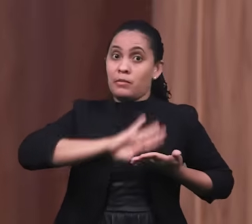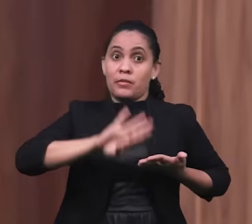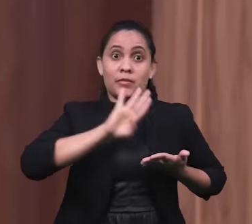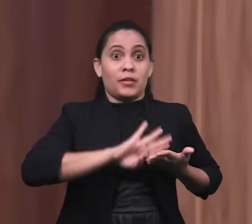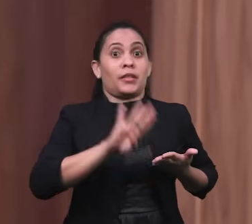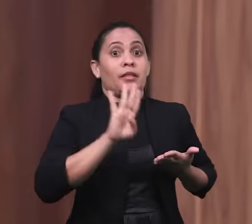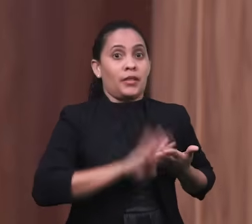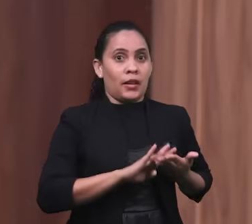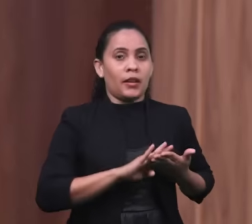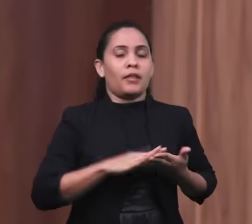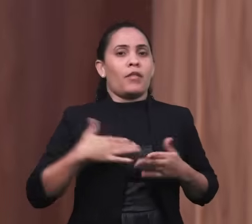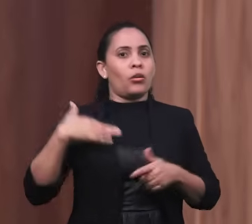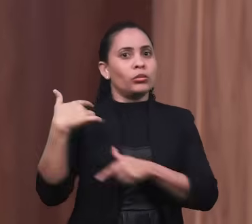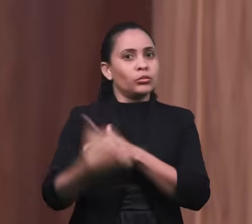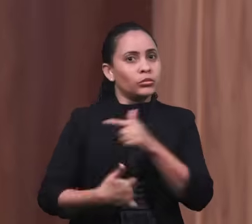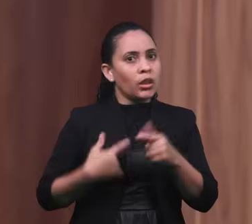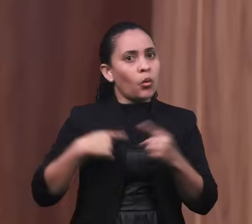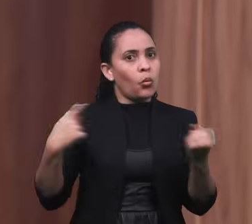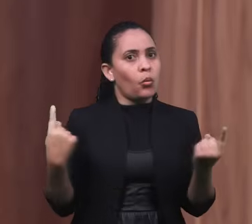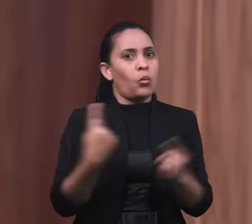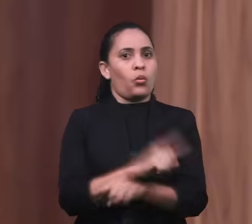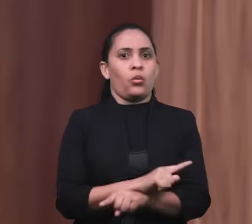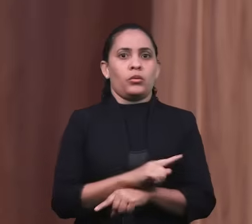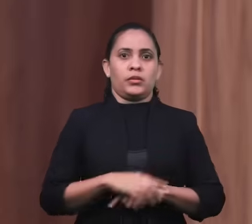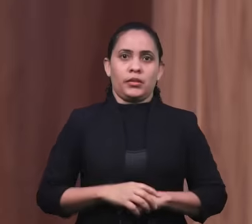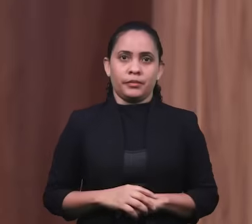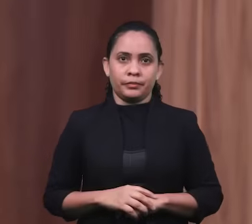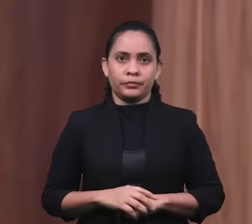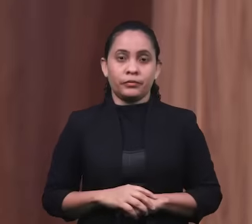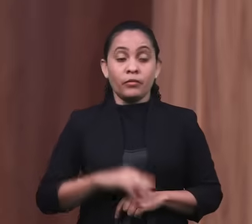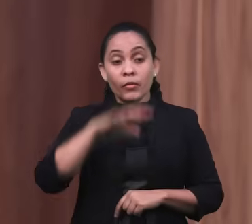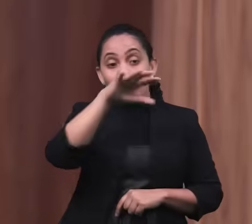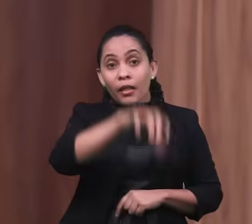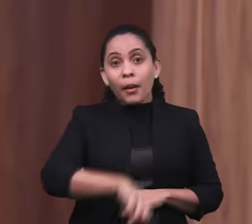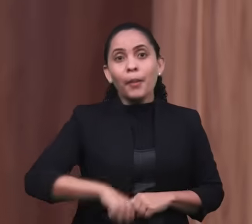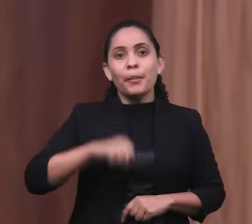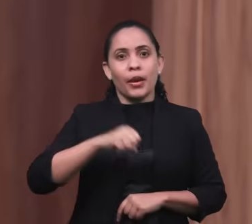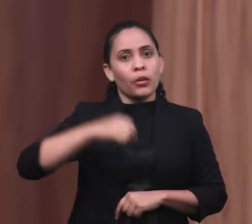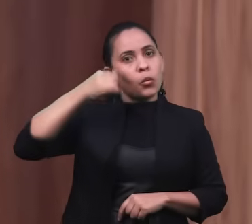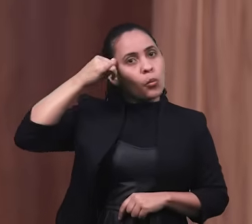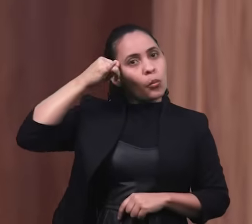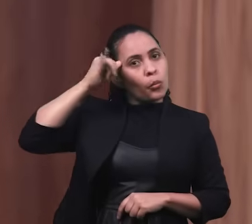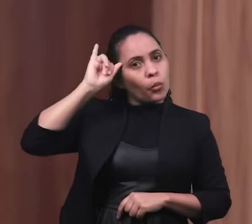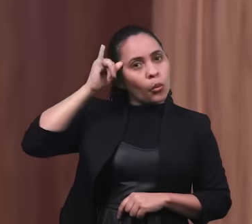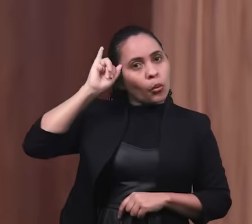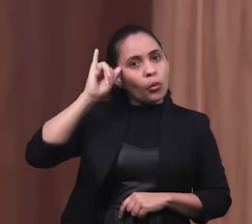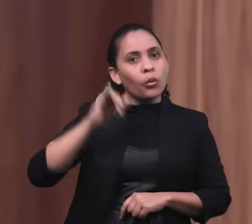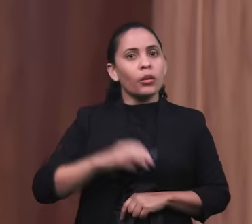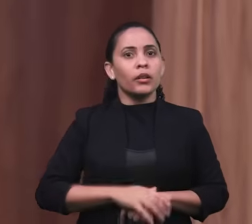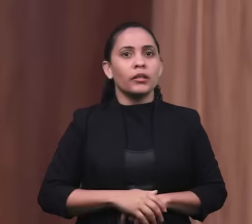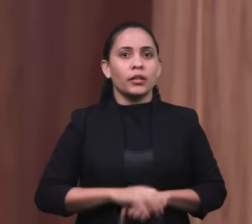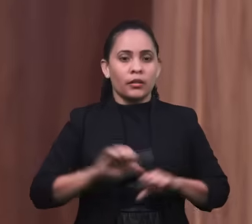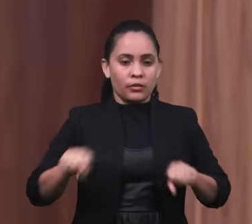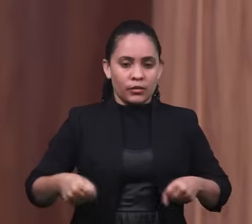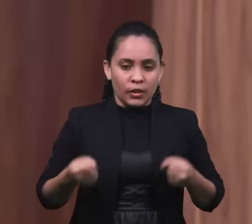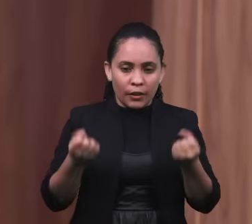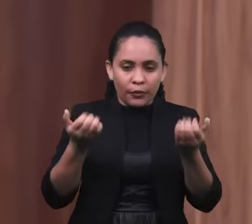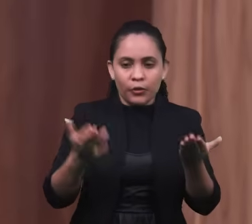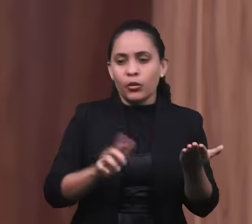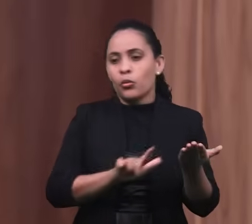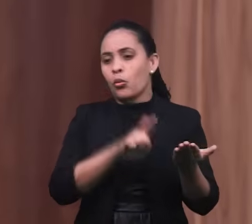vai lá lutar com isso, pega os bois, um sacrifício, depois